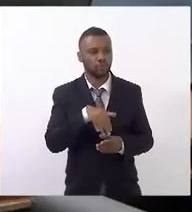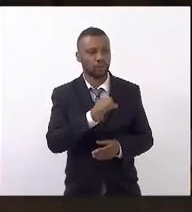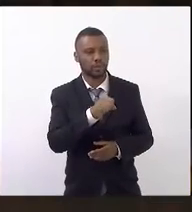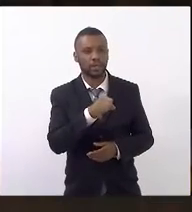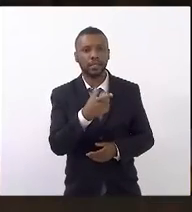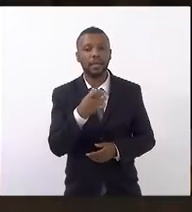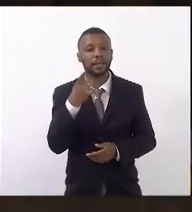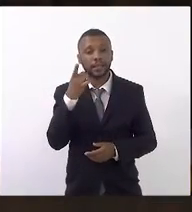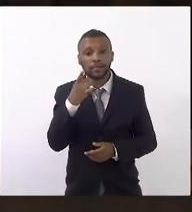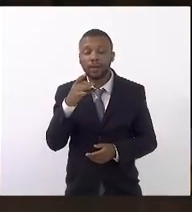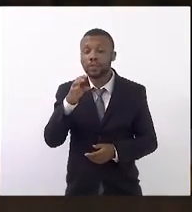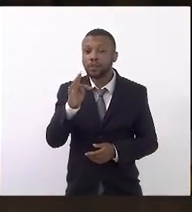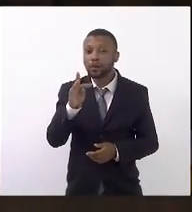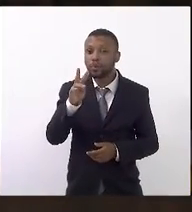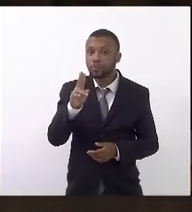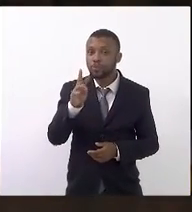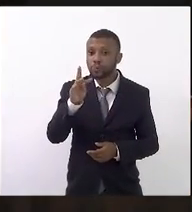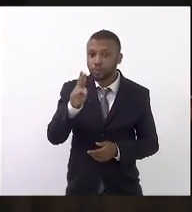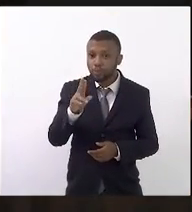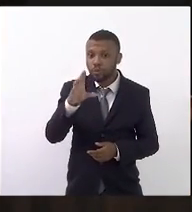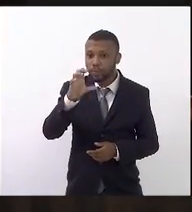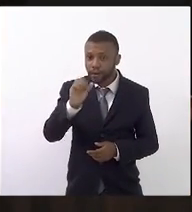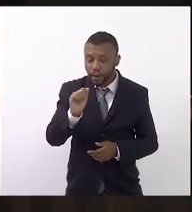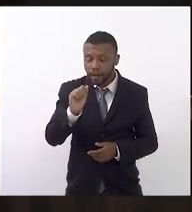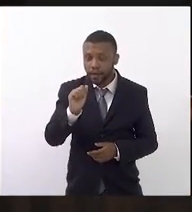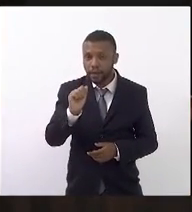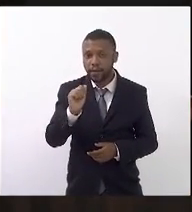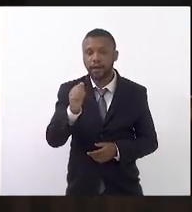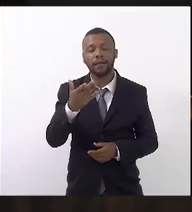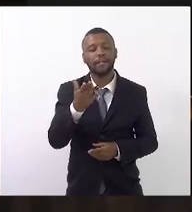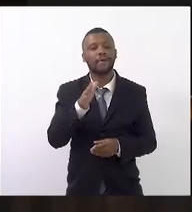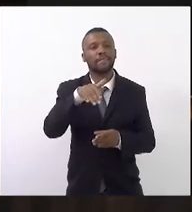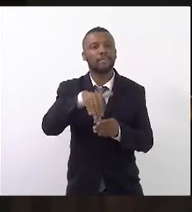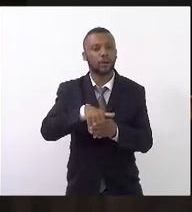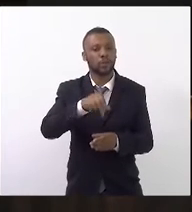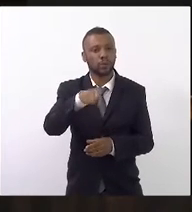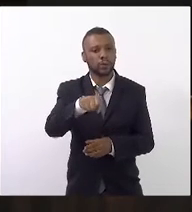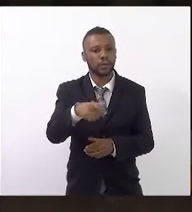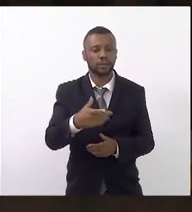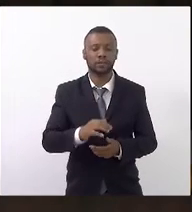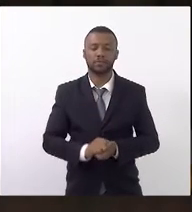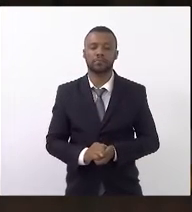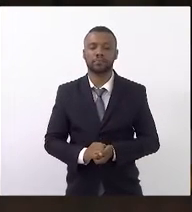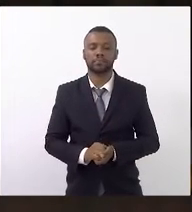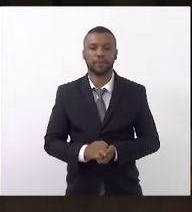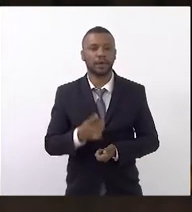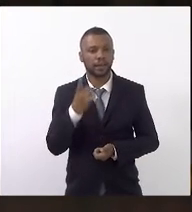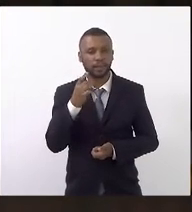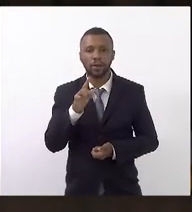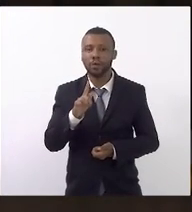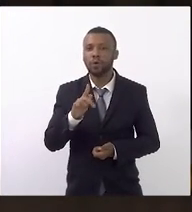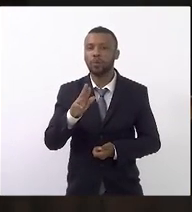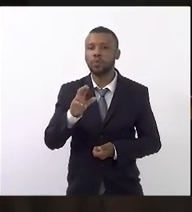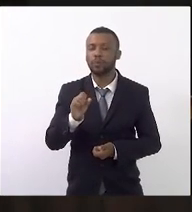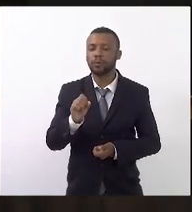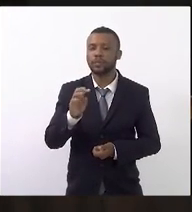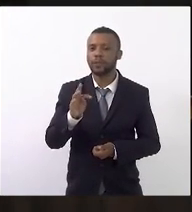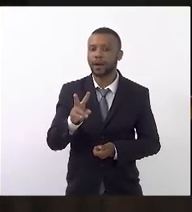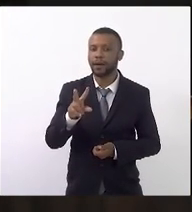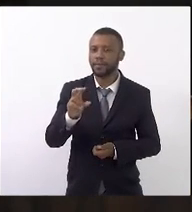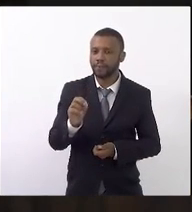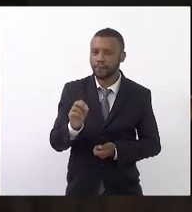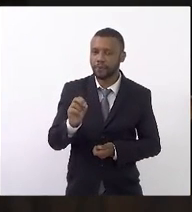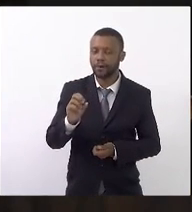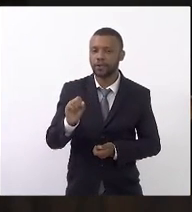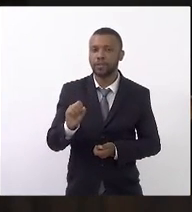Deputado Tutuca, Gustavo Tutuca. Deputado Gustavo Tutuca, vota sim. Deputado Gustavo Schmidt. Deputado Gustavo